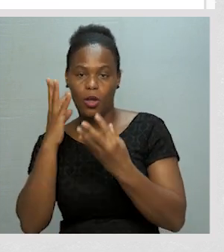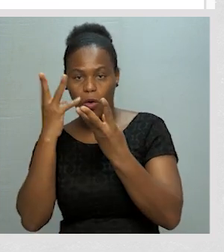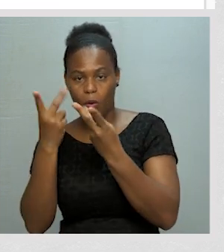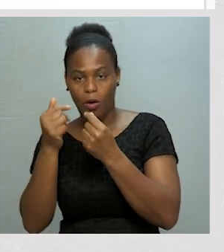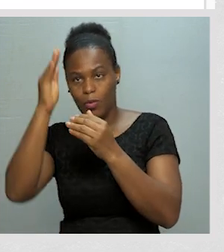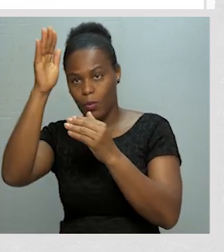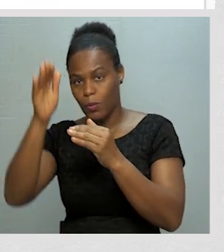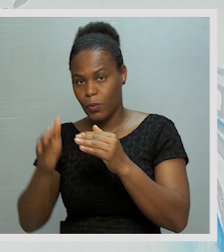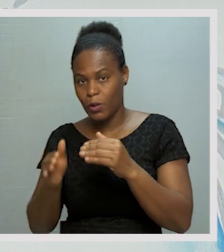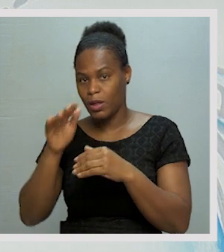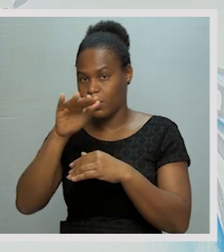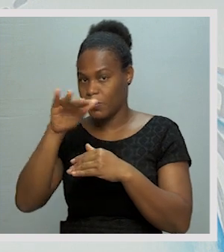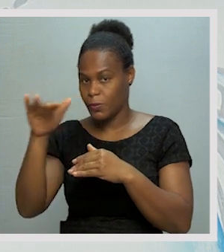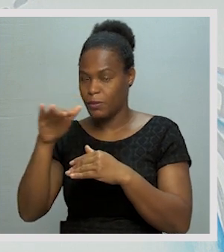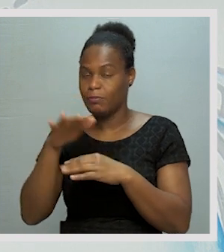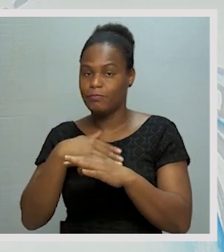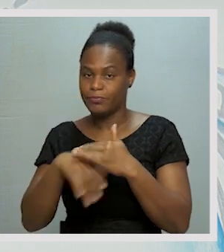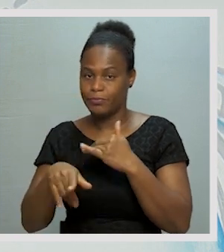148.